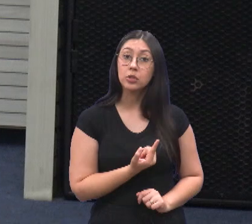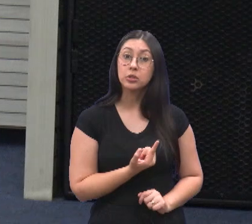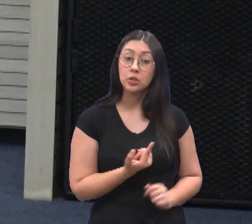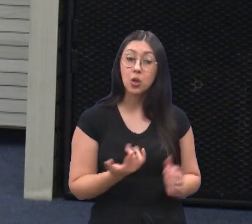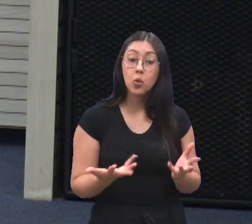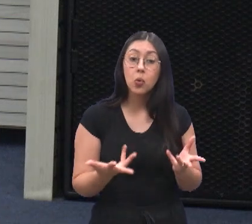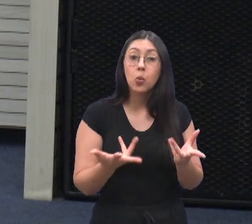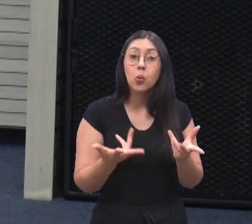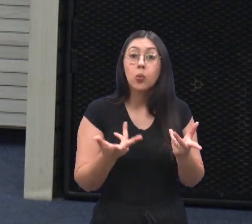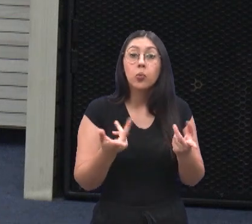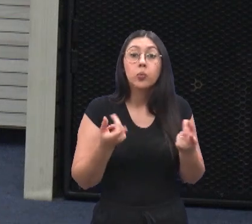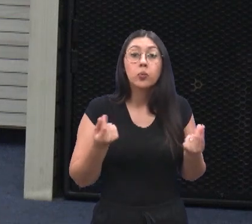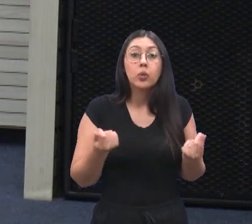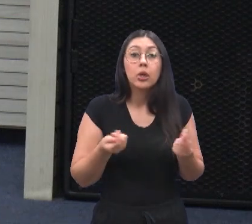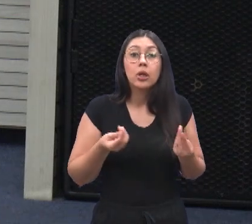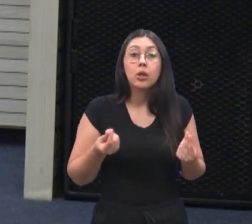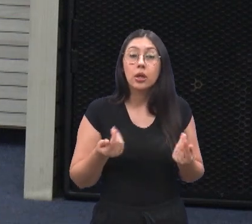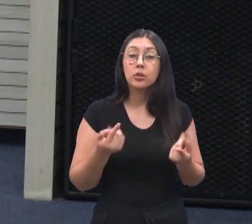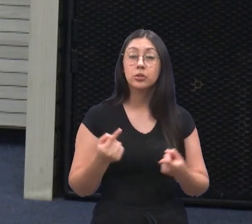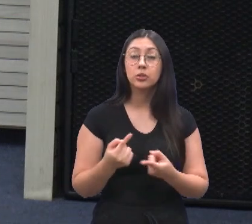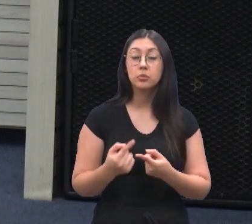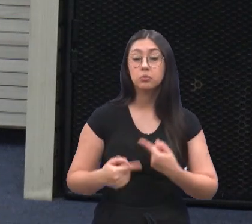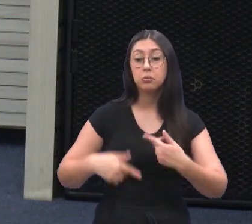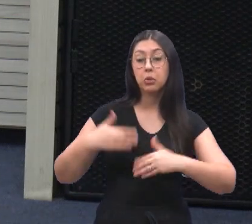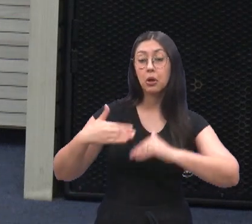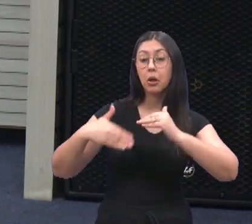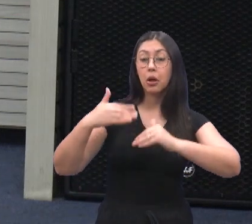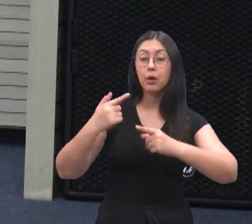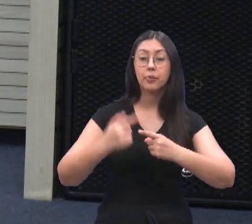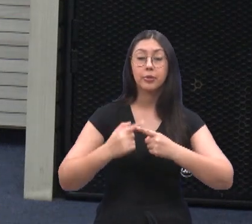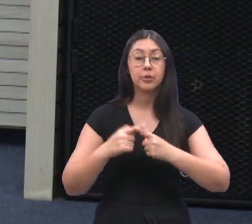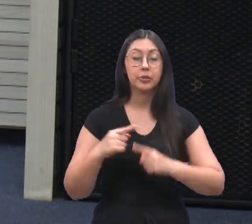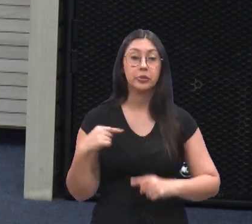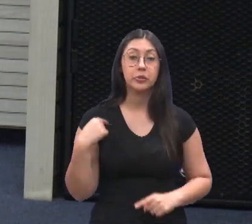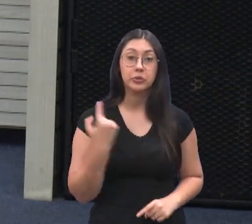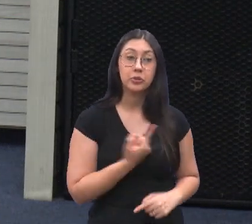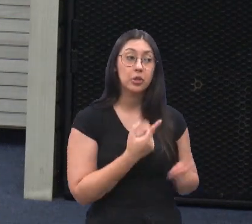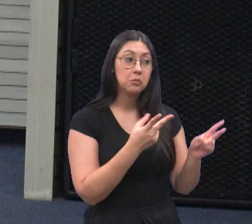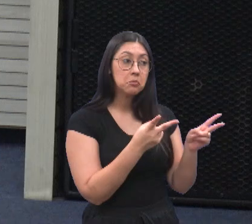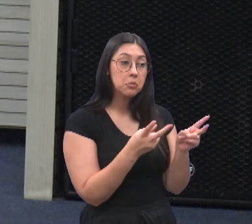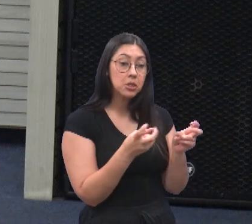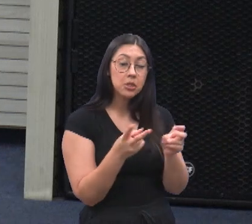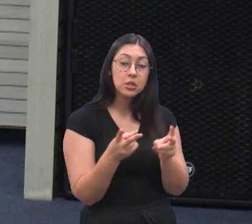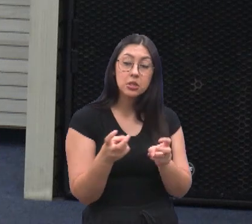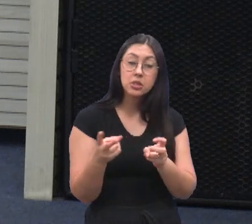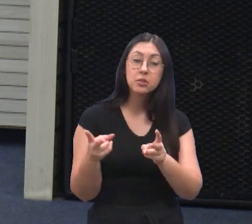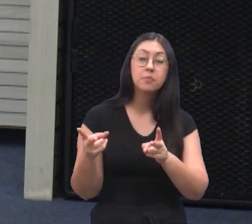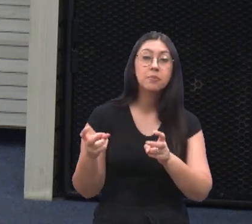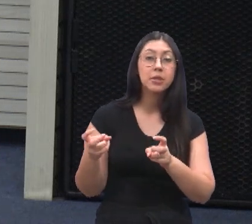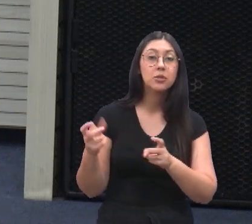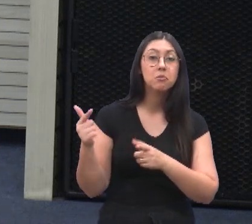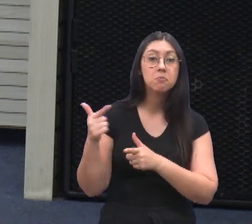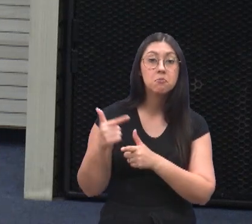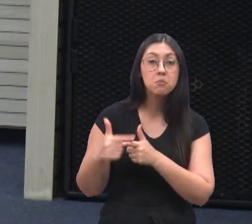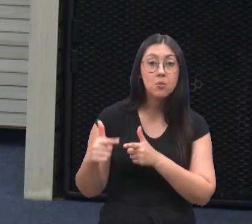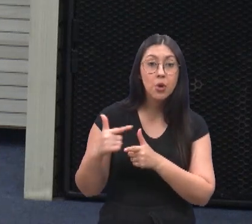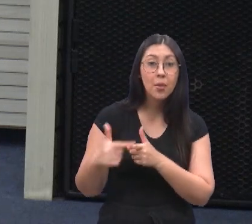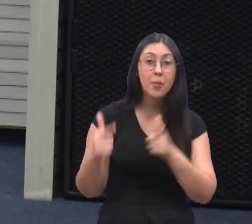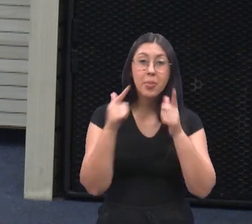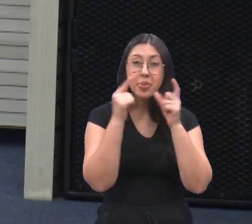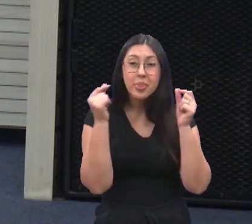aqui em São José dos Campos, porque nós estamos assistindo, muito perto da gente, situações de gato sem